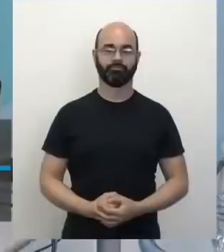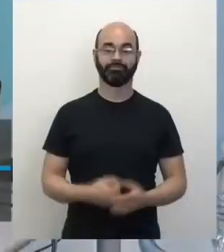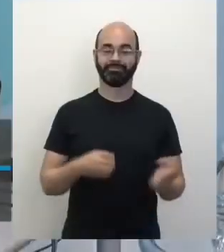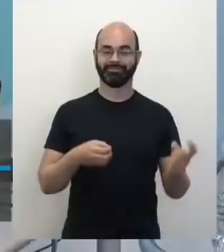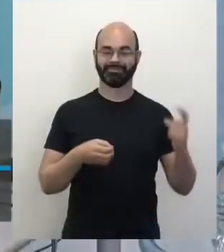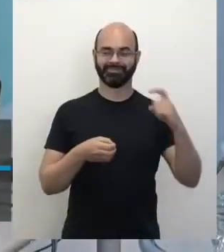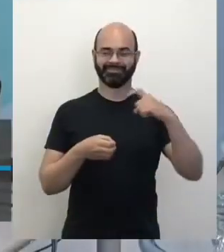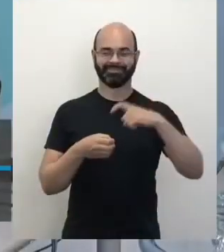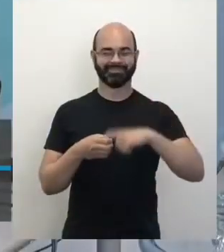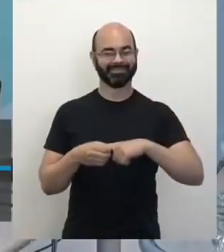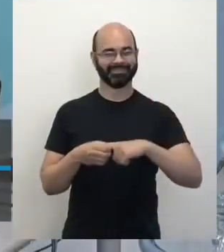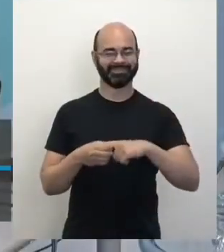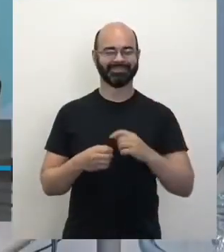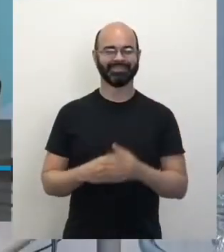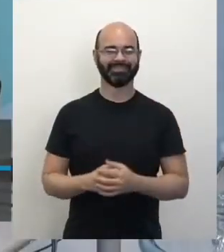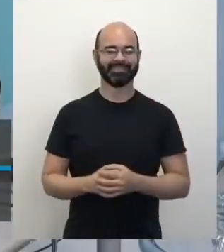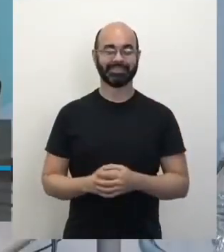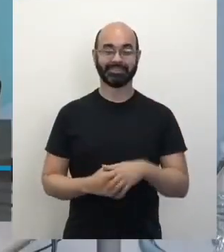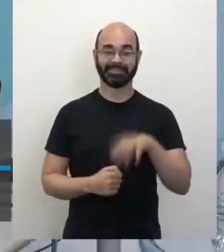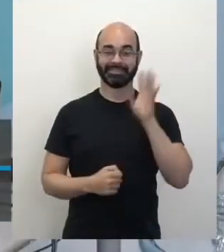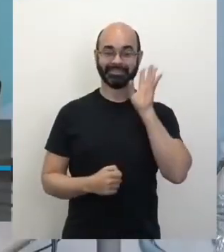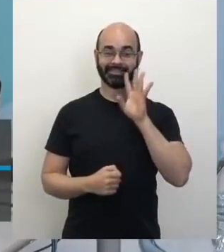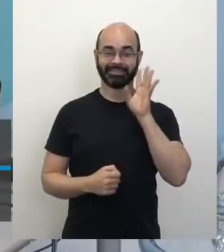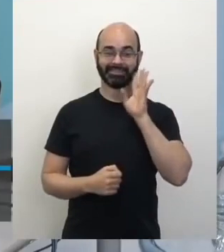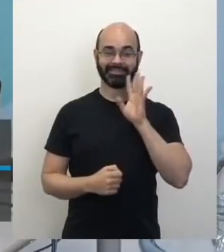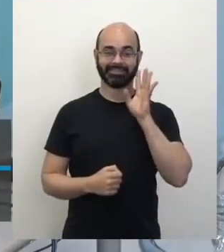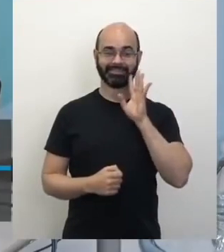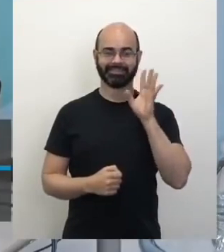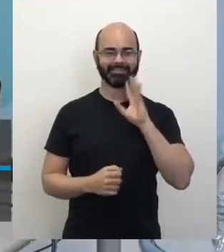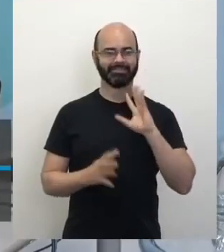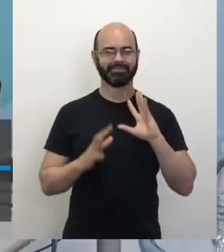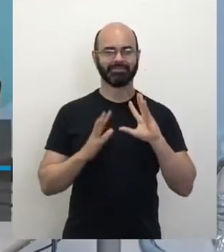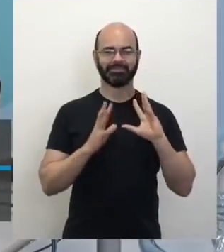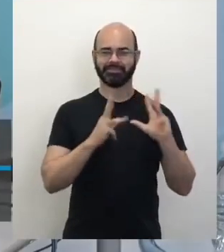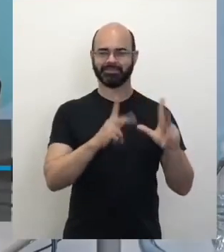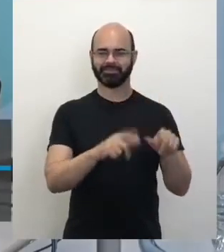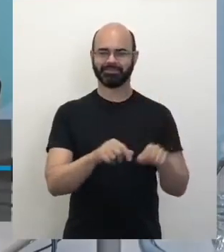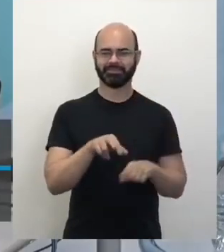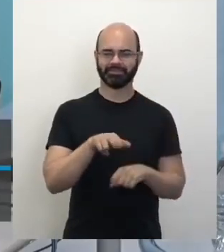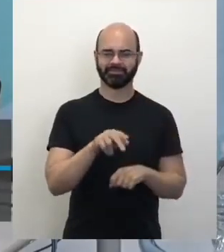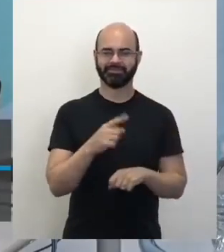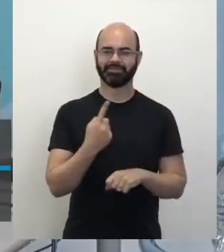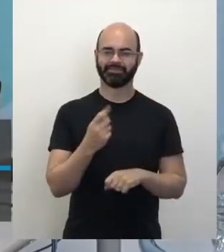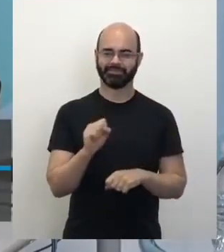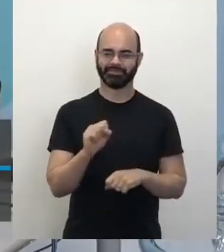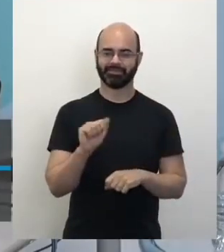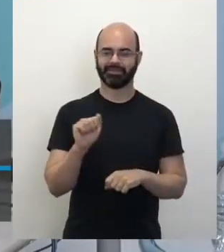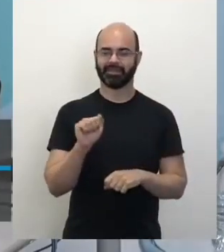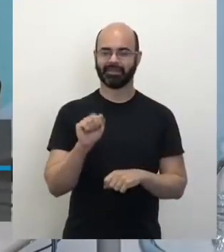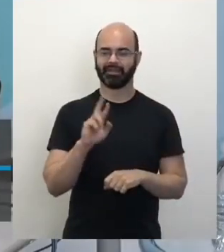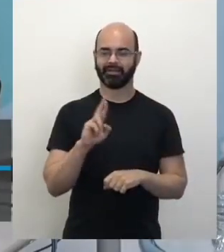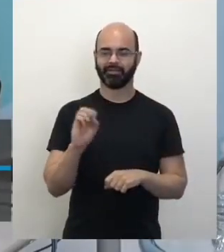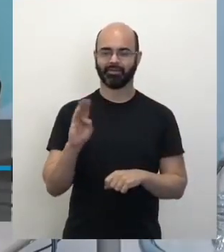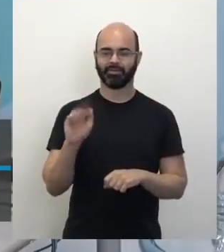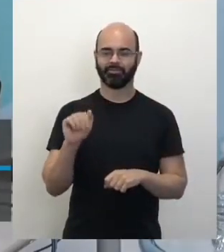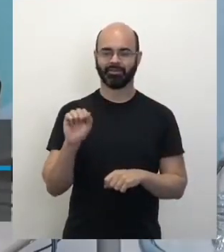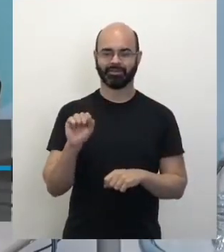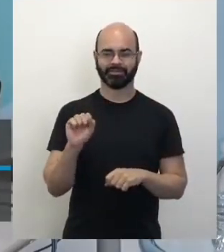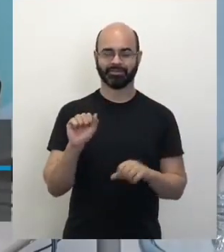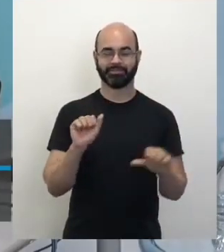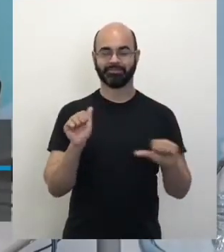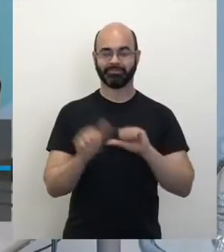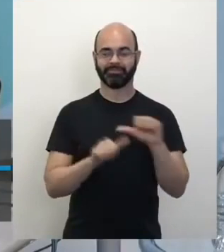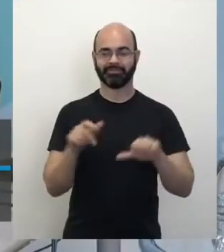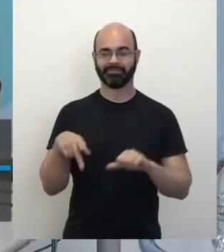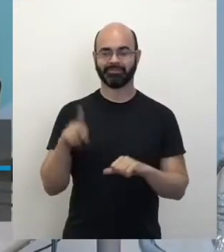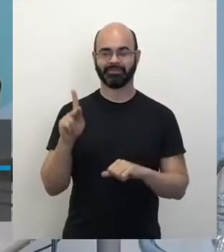Voltamos aí, Jonas, e olha só que bacana, né? Todo mundo pensou a mesma coisa, fizeram a conversão das 18 arrobas para quilos. Então nós tivemos aí a